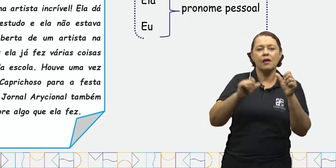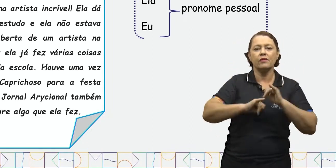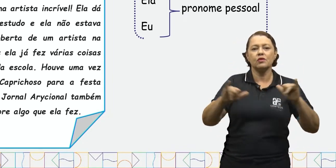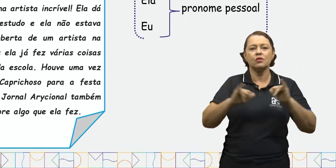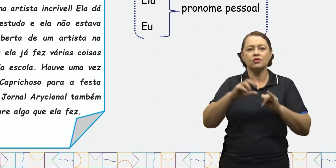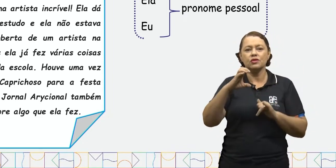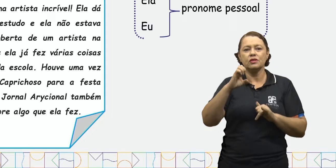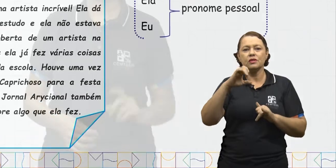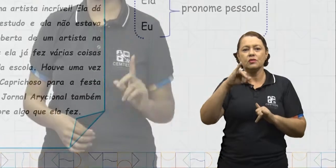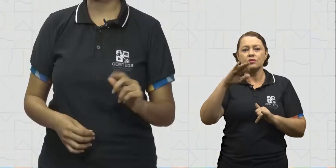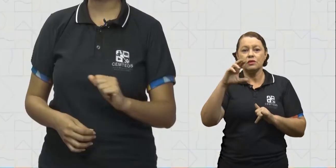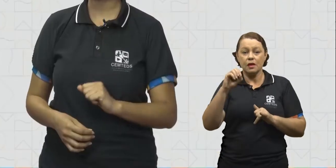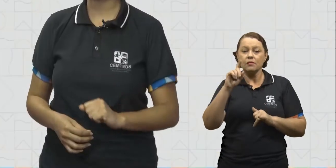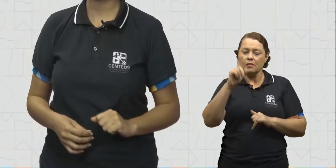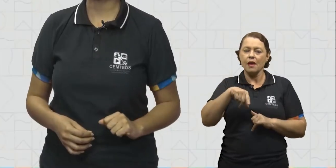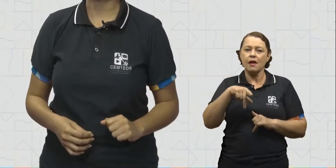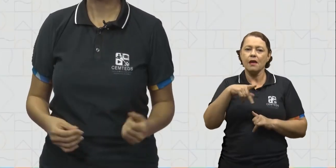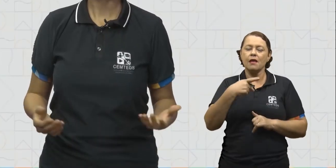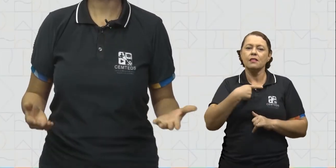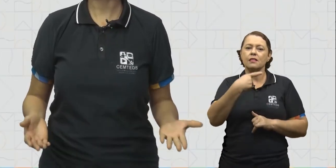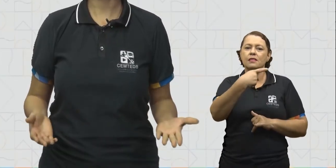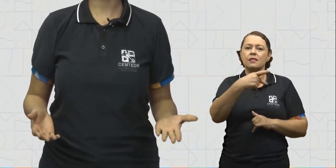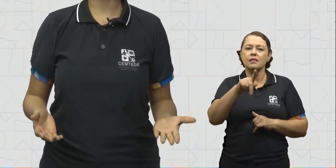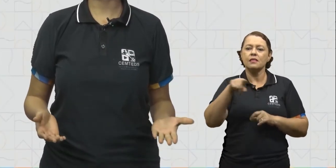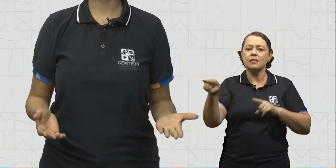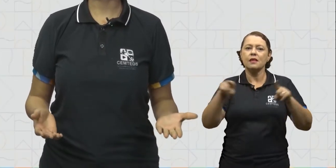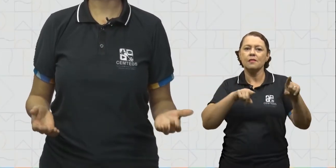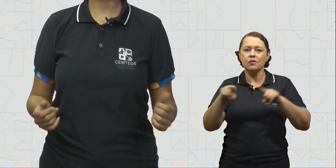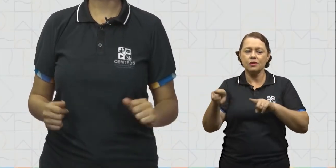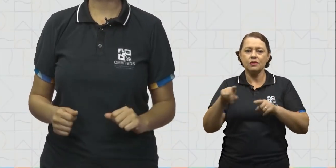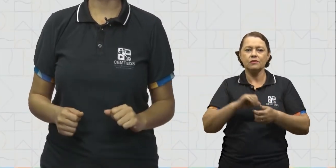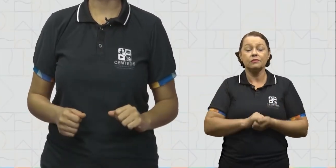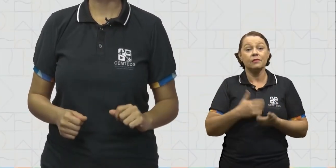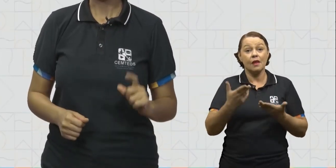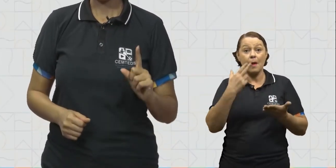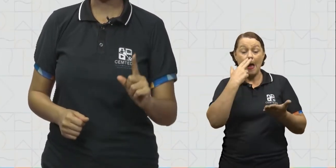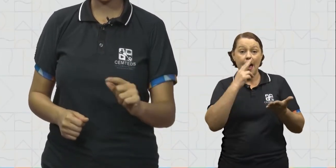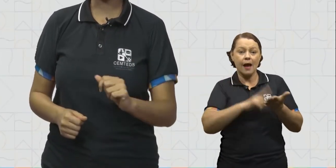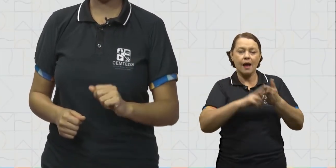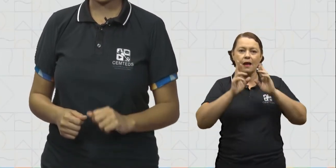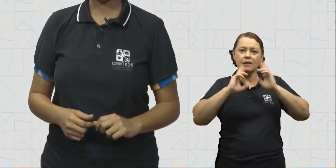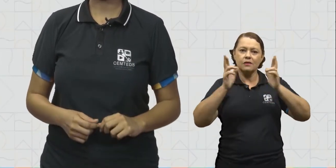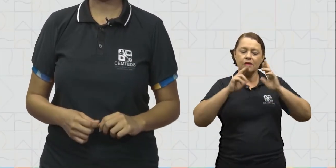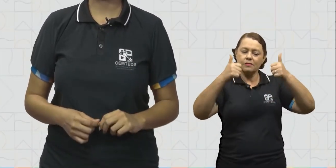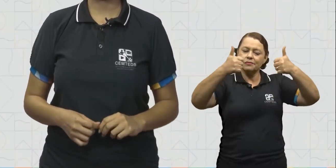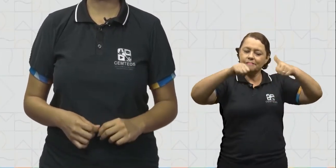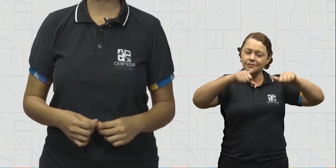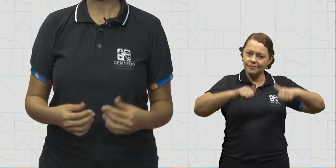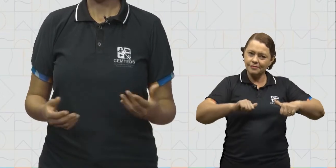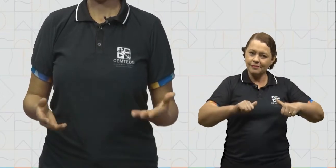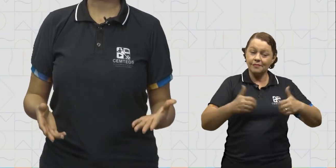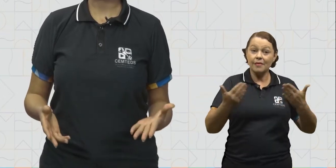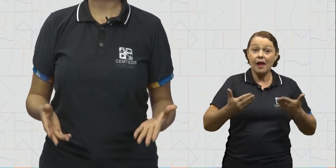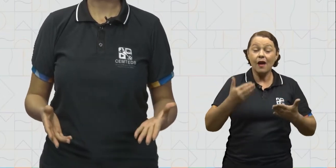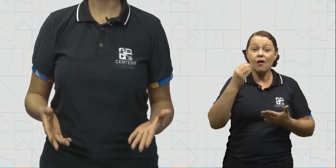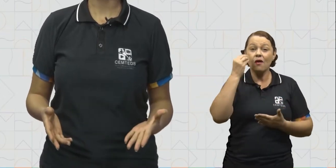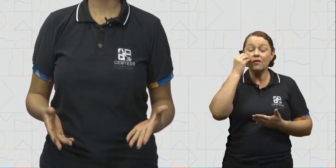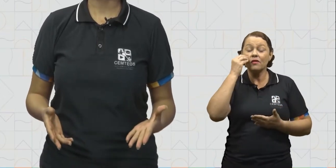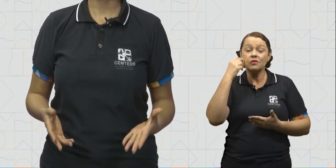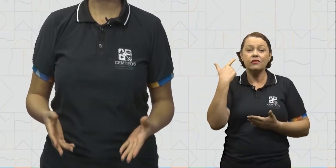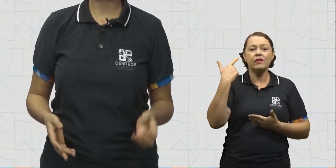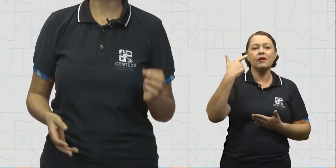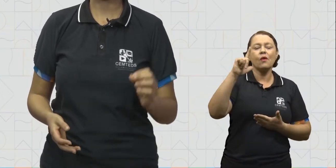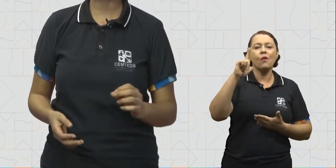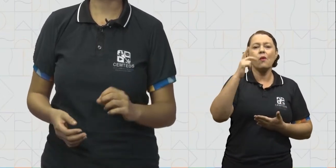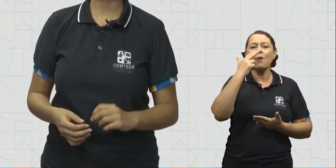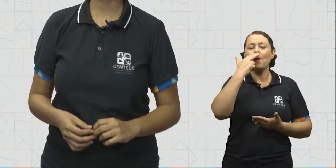um pronome demonstrativo. Prontinho! Carta de reclamação analisada. A próxima carta que eu trouxe é aquela carta